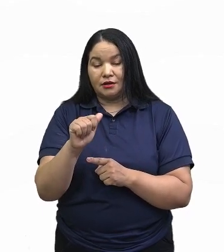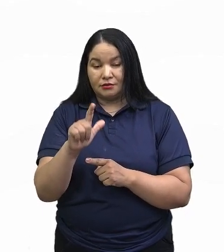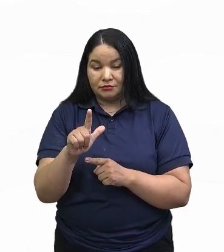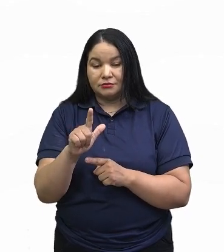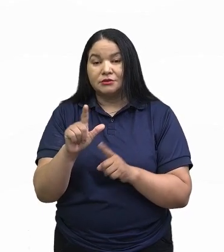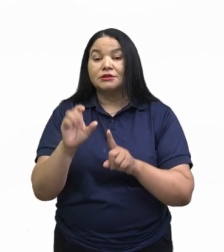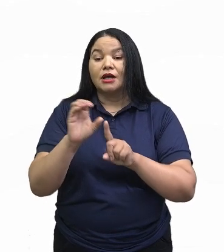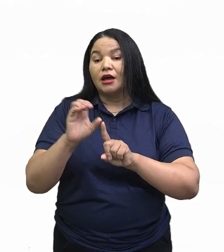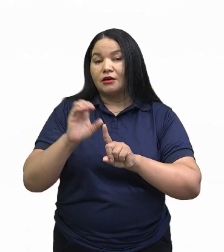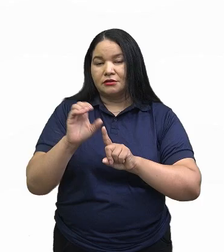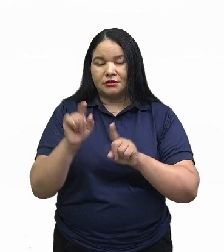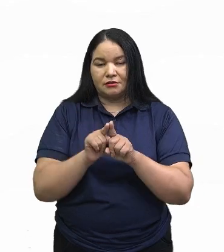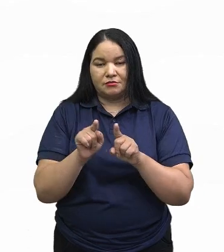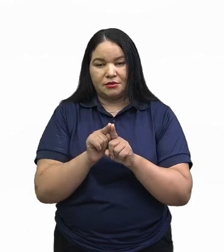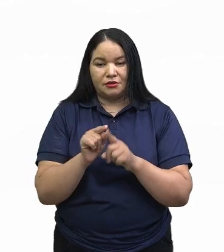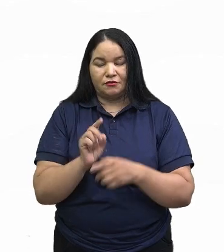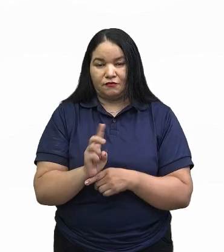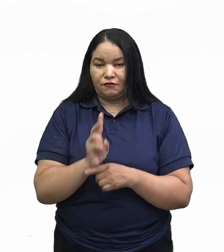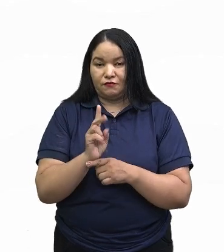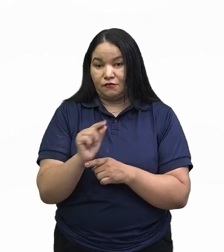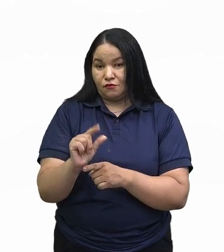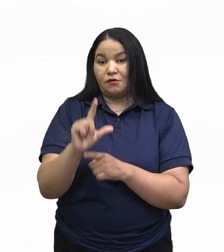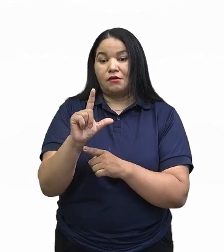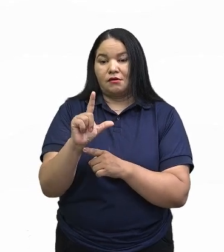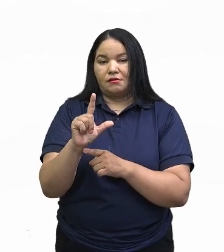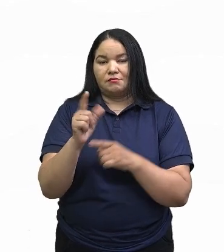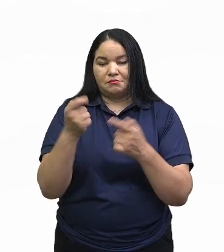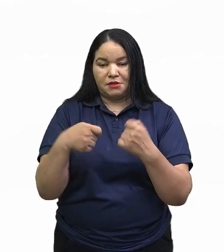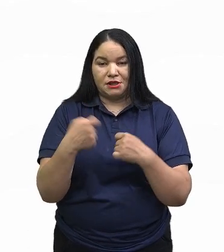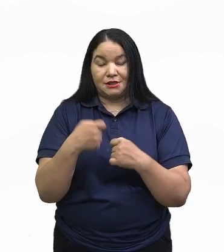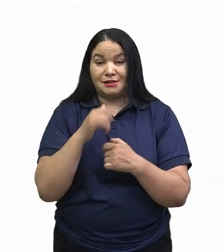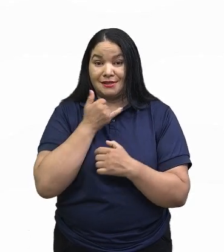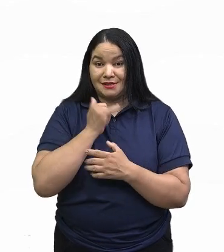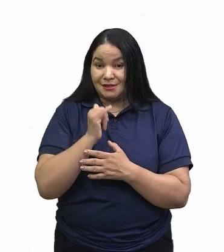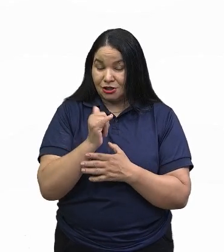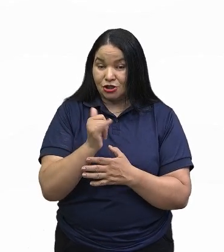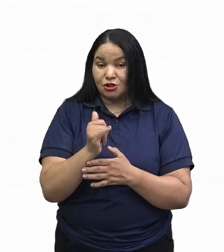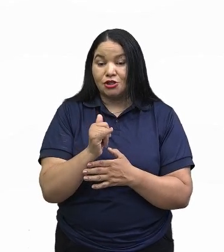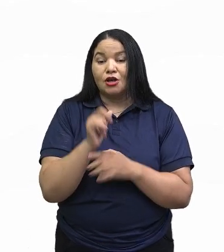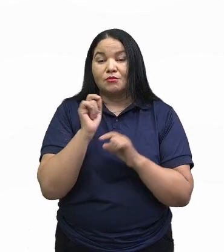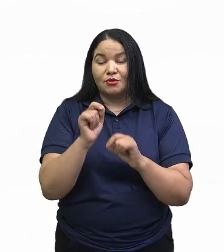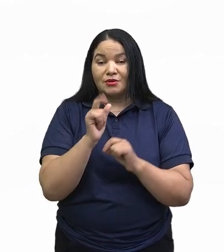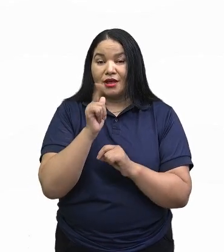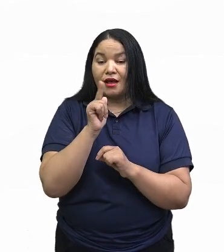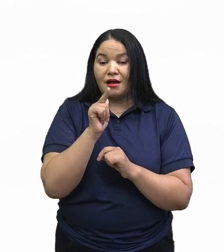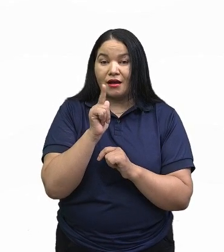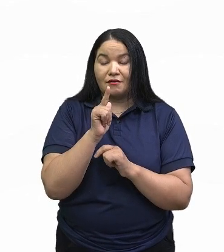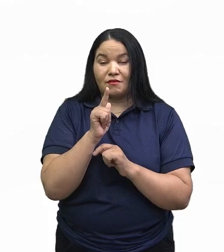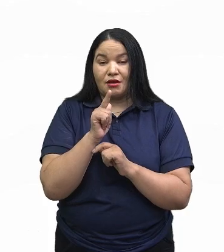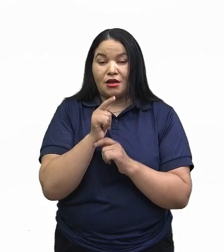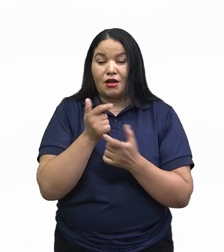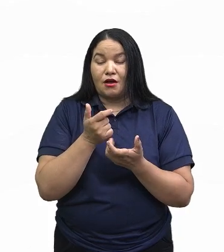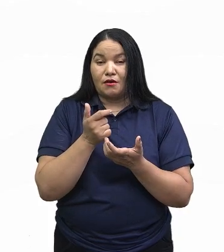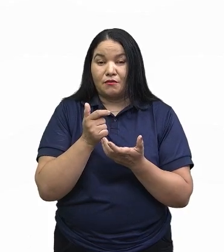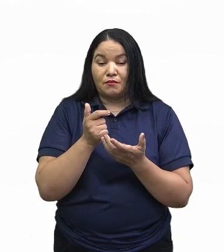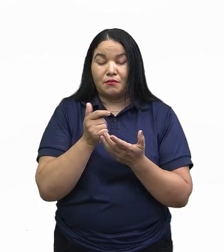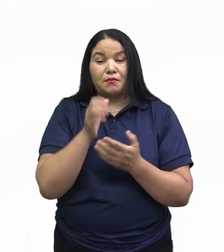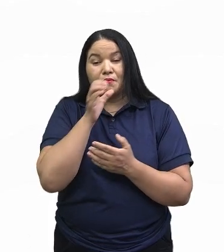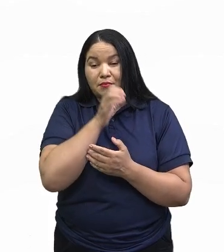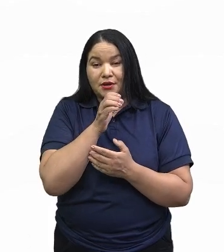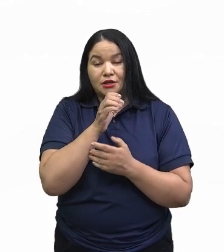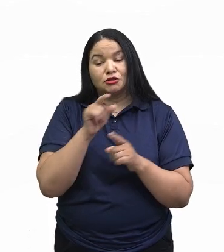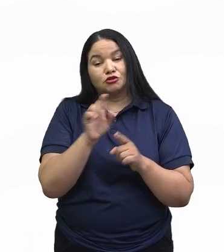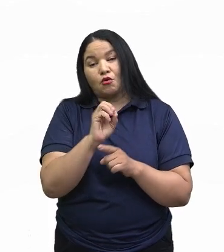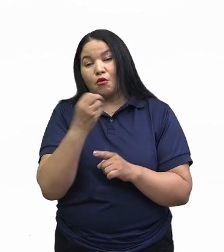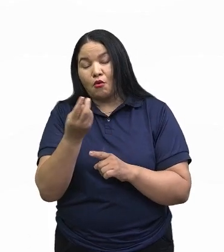calor específico, por isso é tão difícil, por isso que precisa de muita energia para aquecer a água ou para retirar calor da